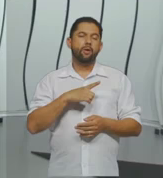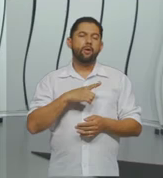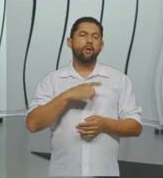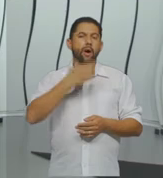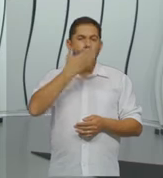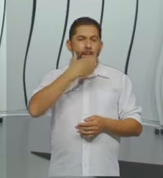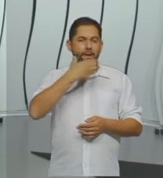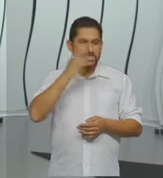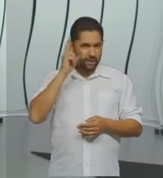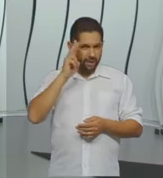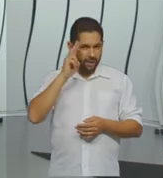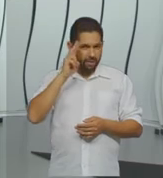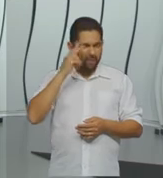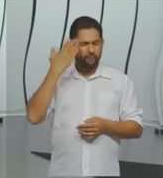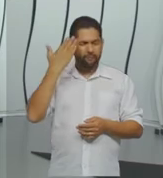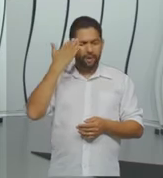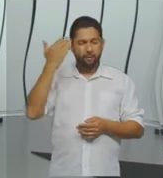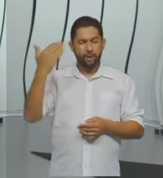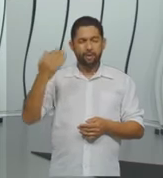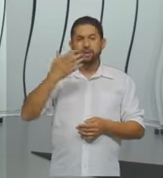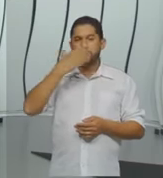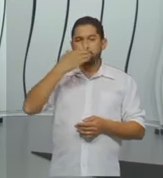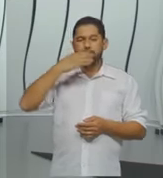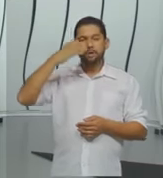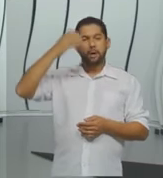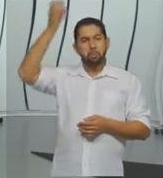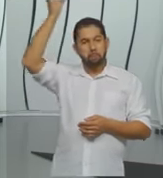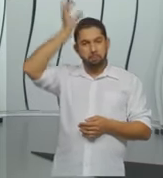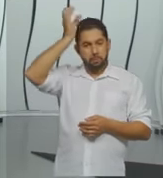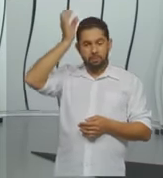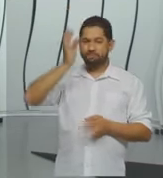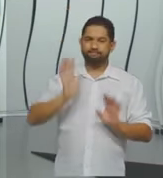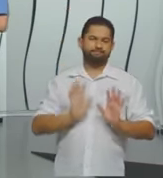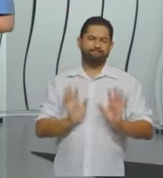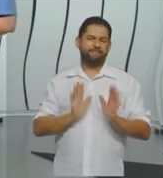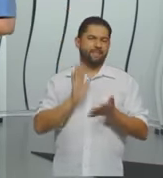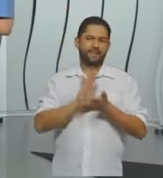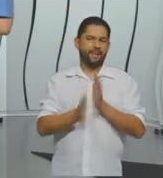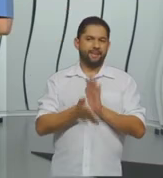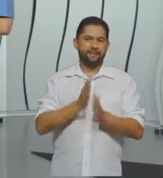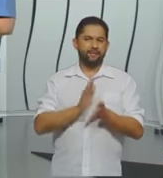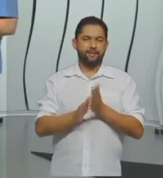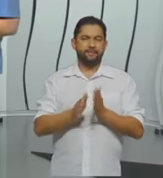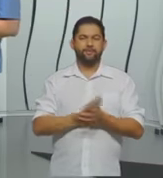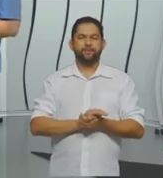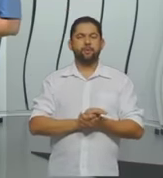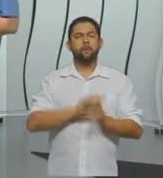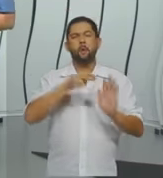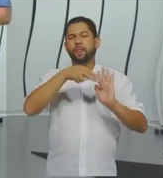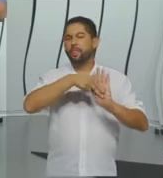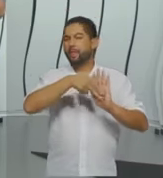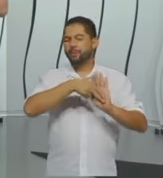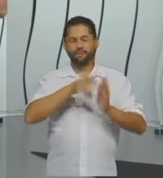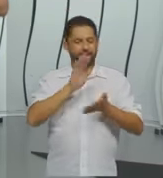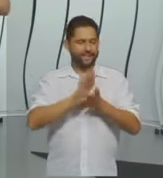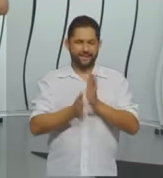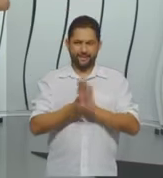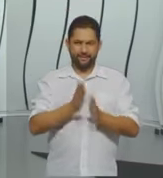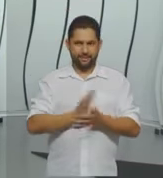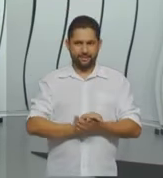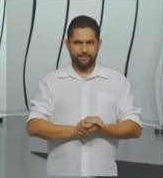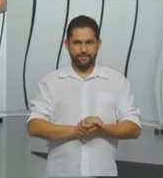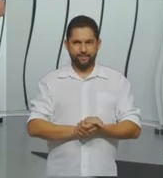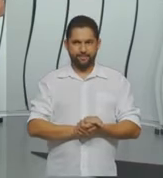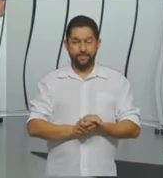que cai da árvore. Né? Muitas pessoas dizem que a maçã caiu na árvore de Newton, só que não. Né? Então ele conseguiu mostrar que havia uma relação